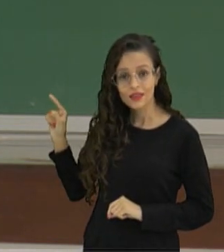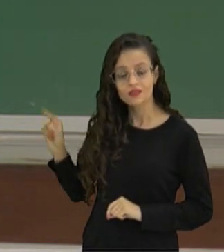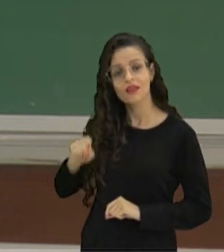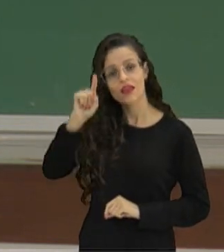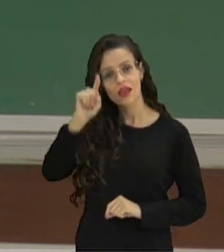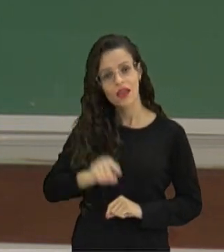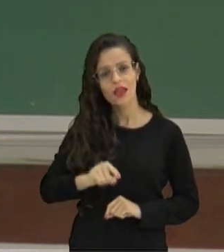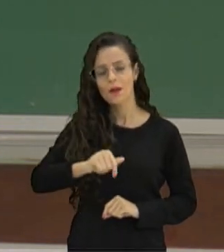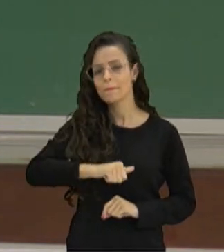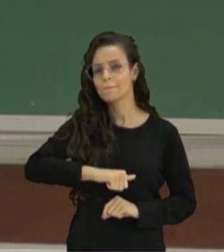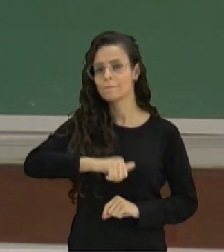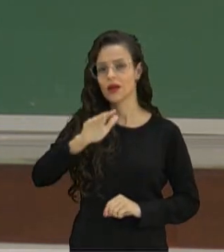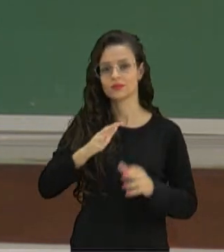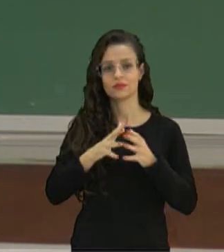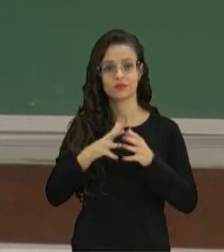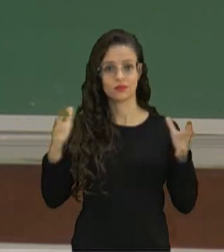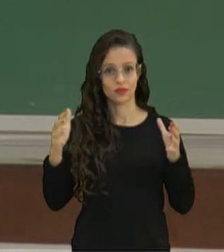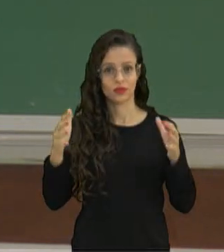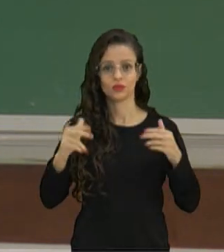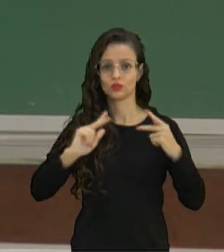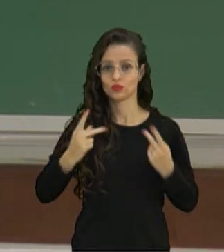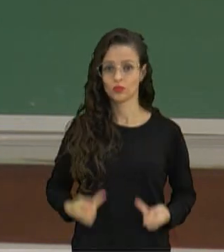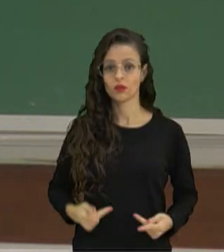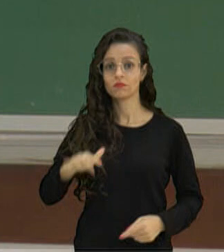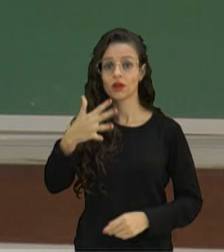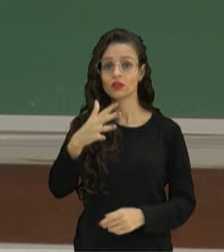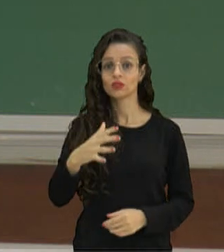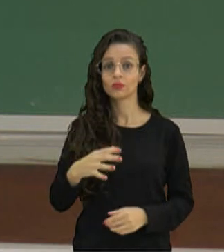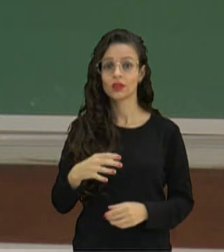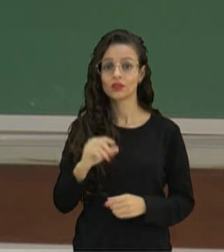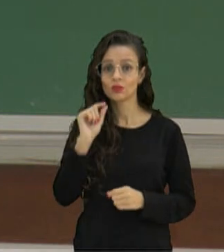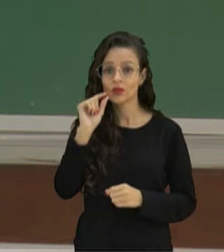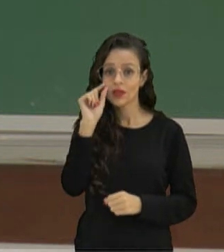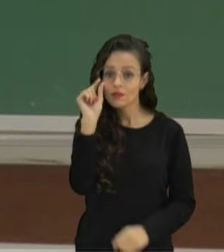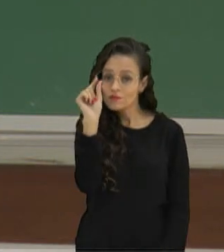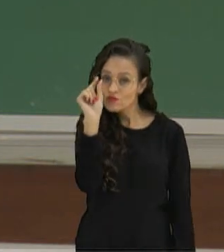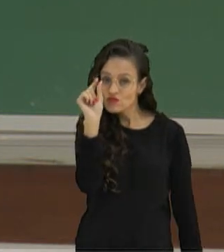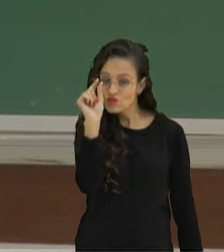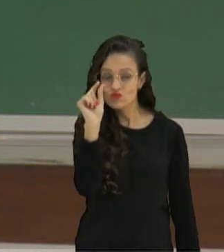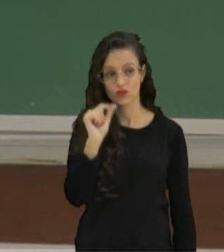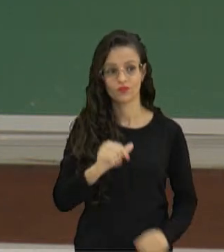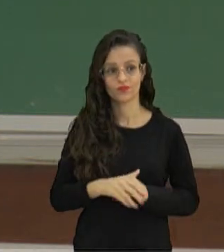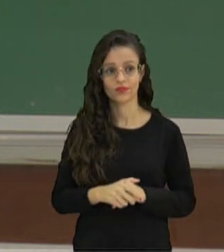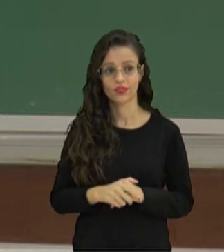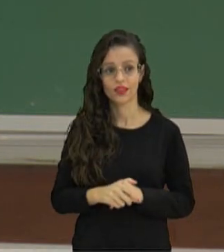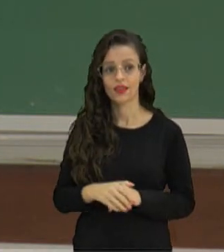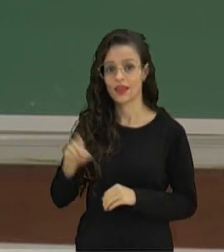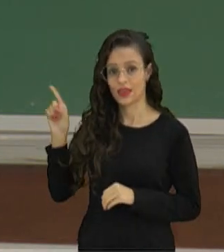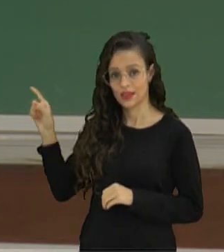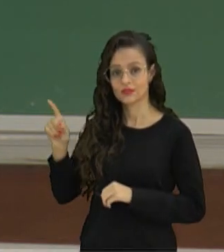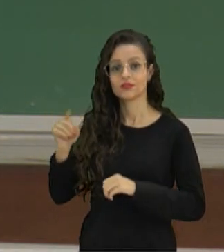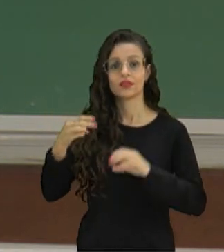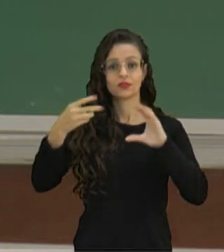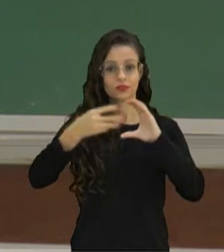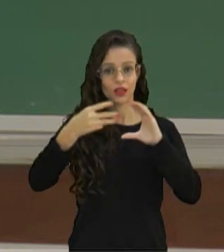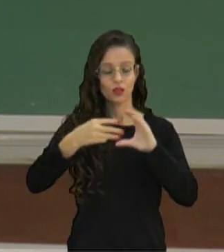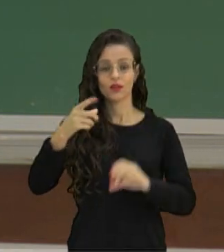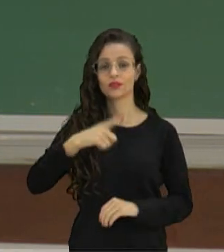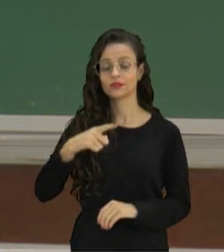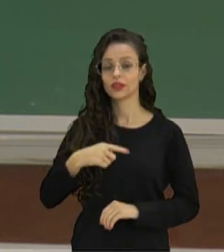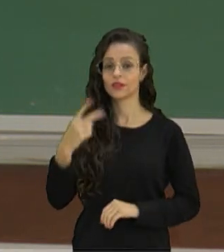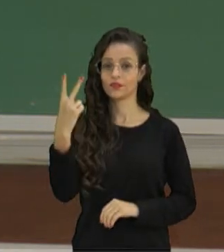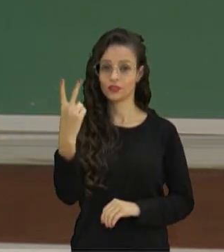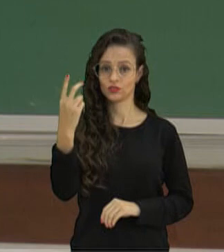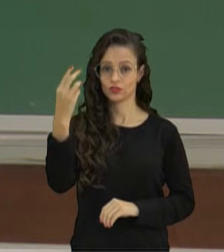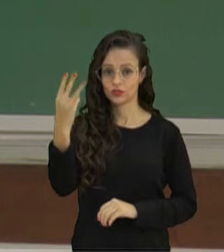uma das maiores do corpo humano, tem o tamanho aproximado da cabeça de um alfinete, olha o quanto é pequeno. Essa célula aqui, ela possui